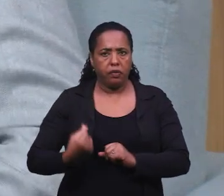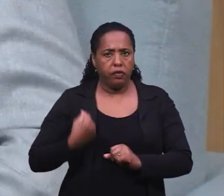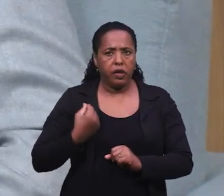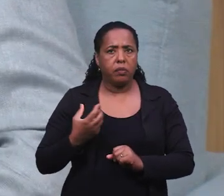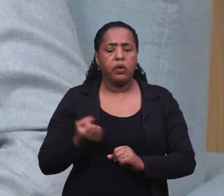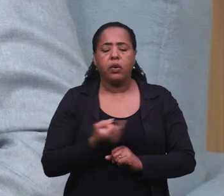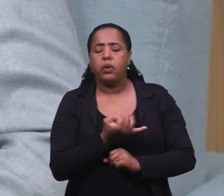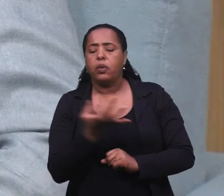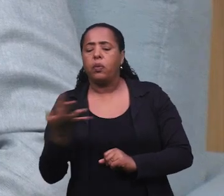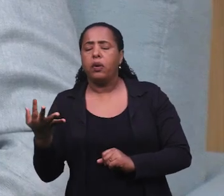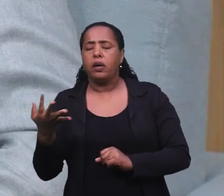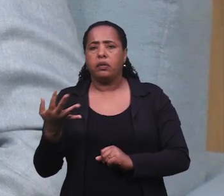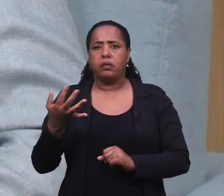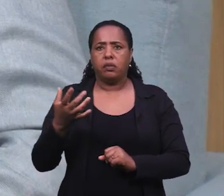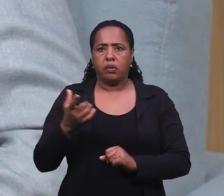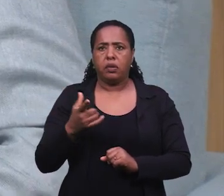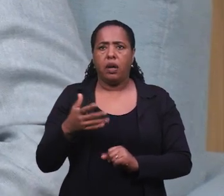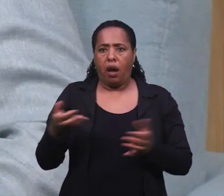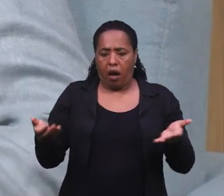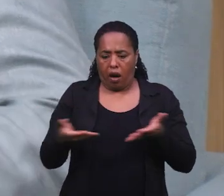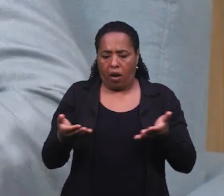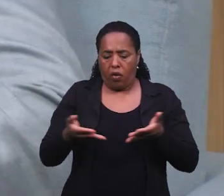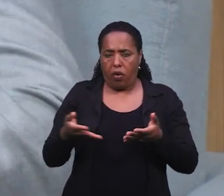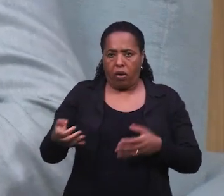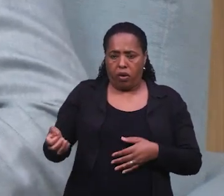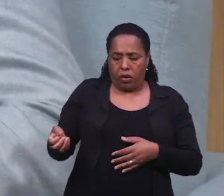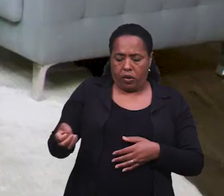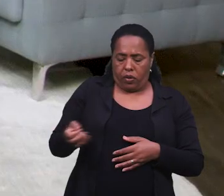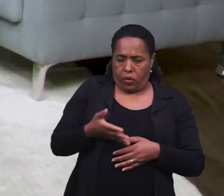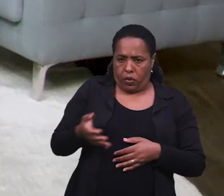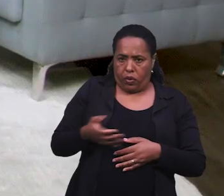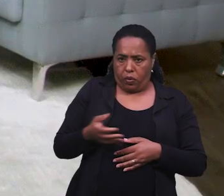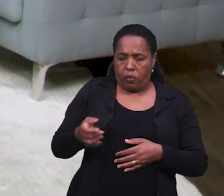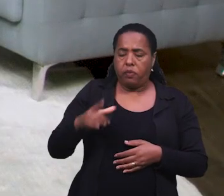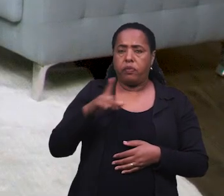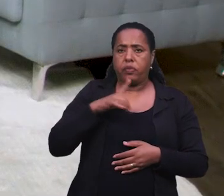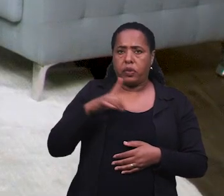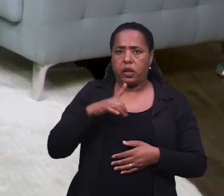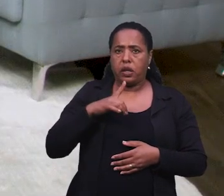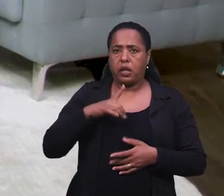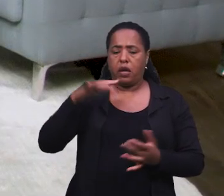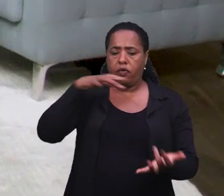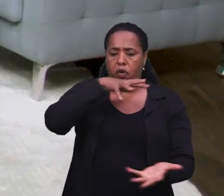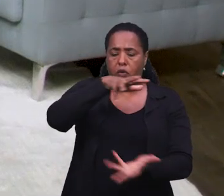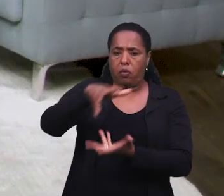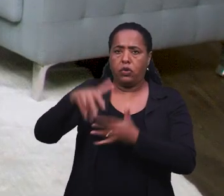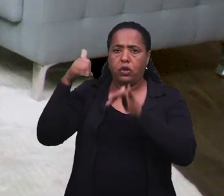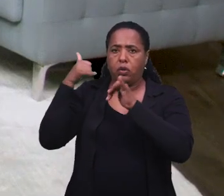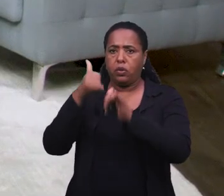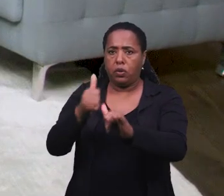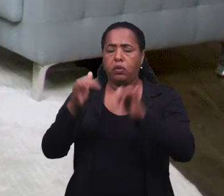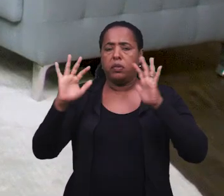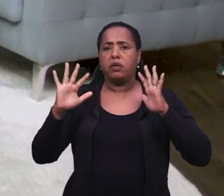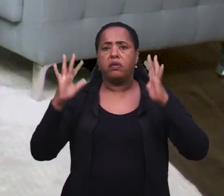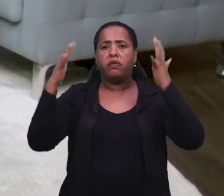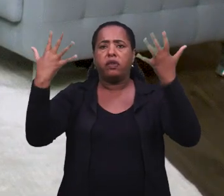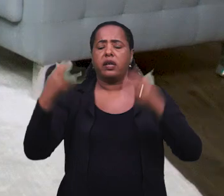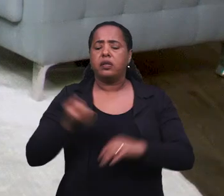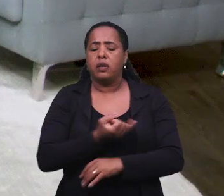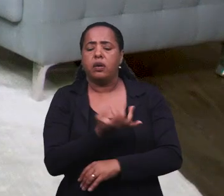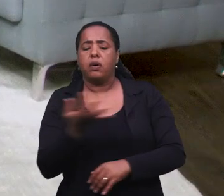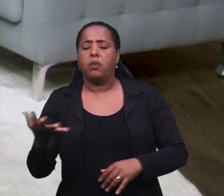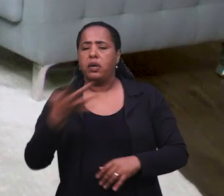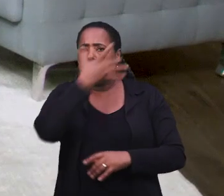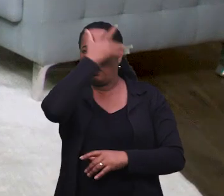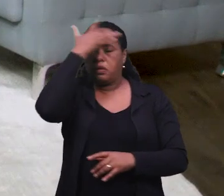que participaram. E vamos fechar esse quadro aqui, né? Porque nós